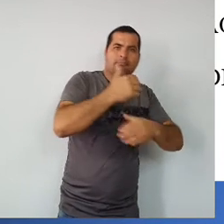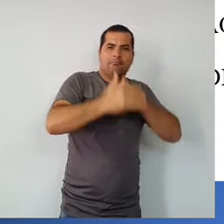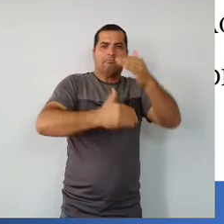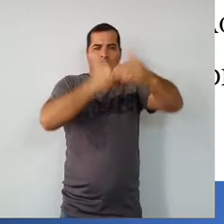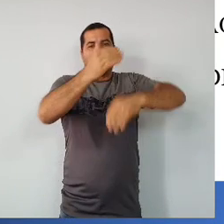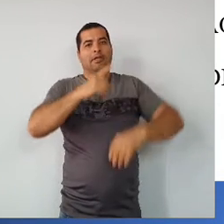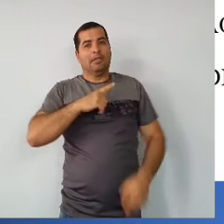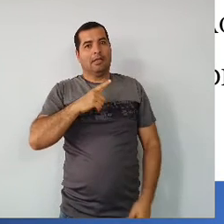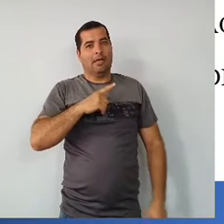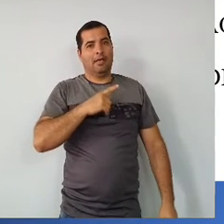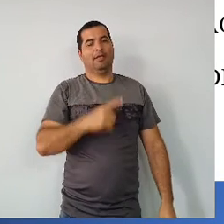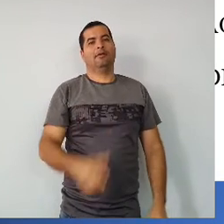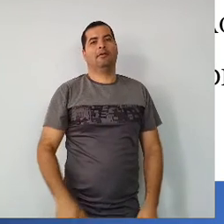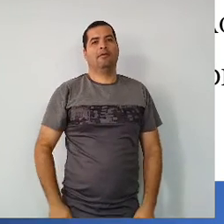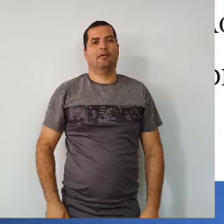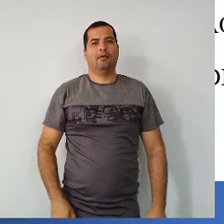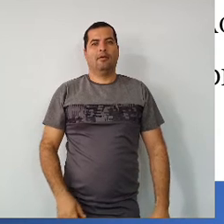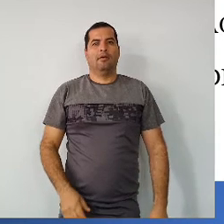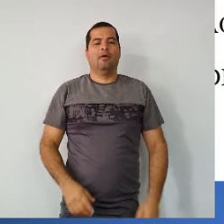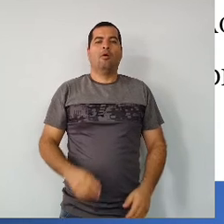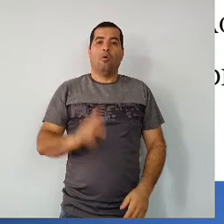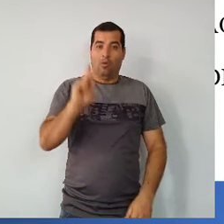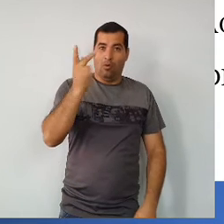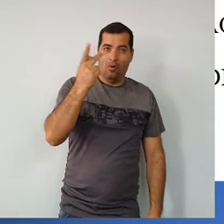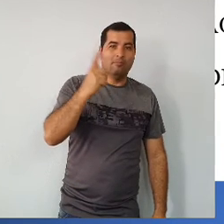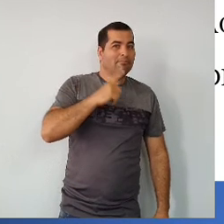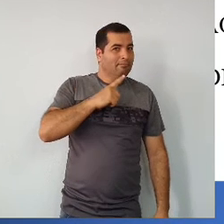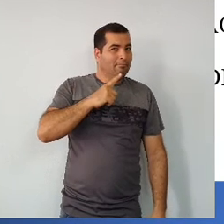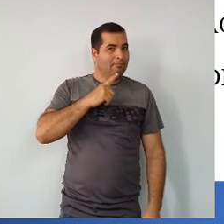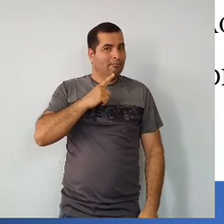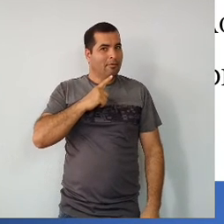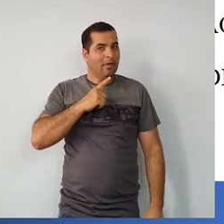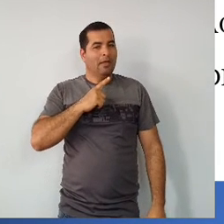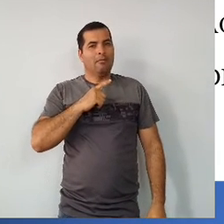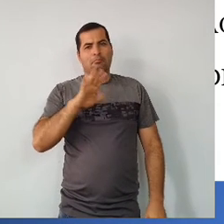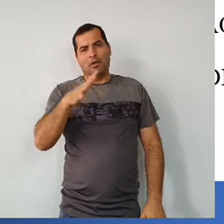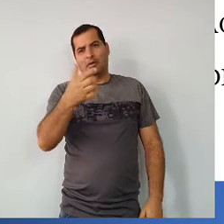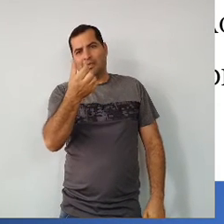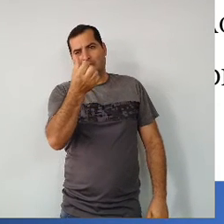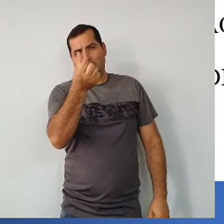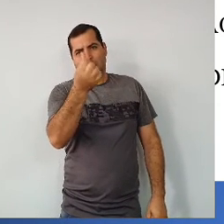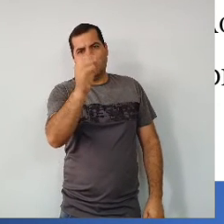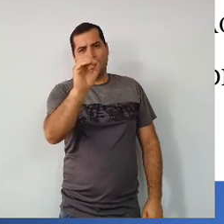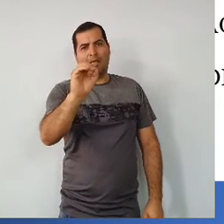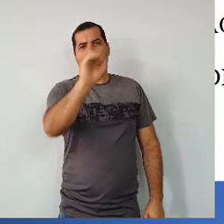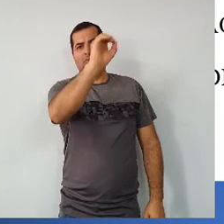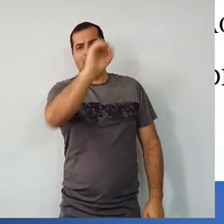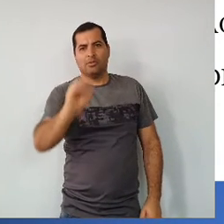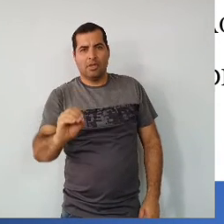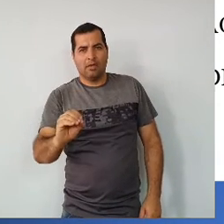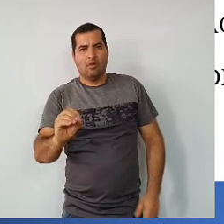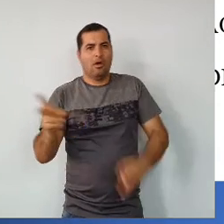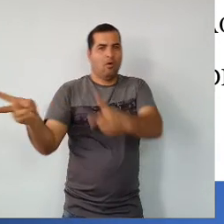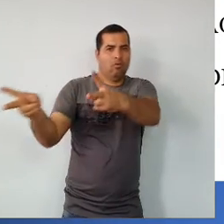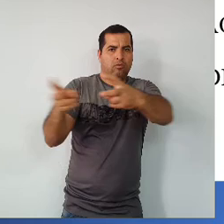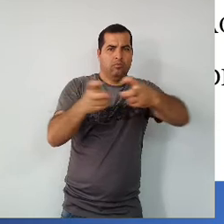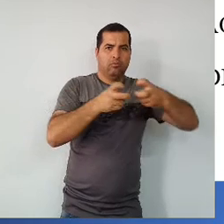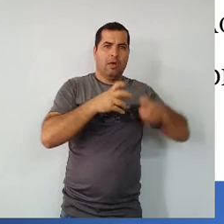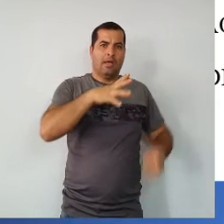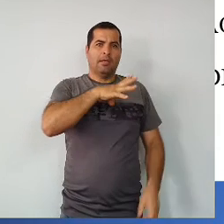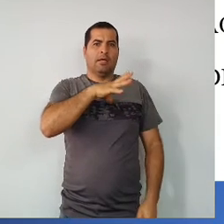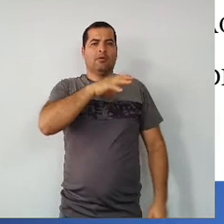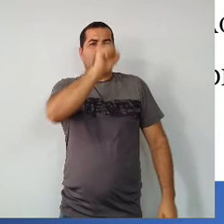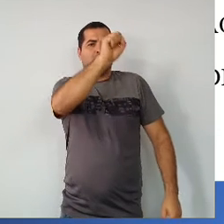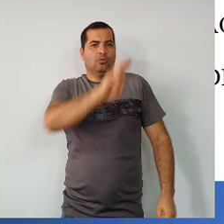incentivo fiscal, Hortolândia passou a ser responsável aí, pessoal, por 60% da arrecadação